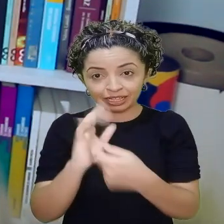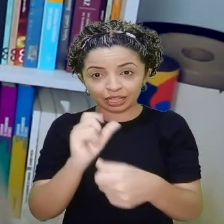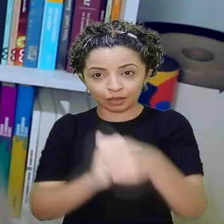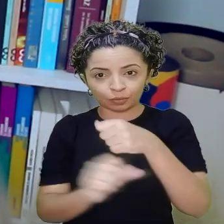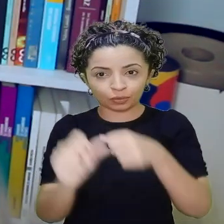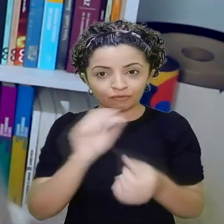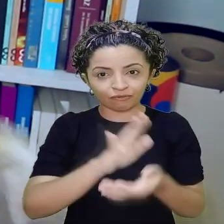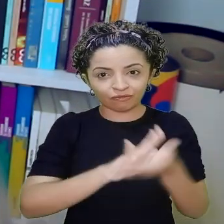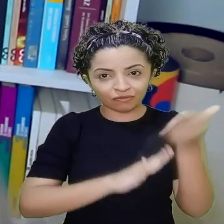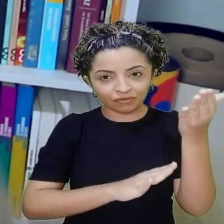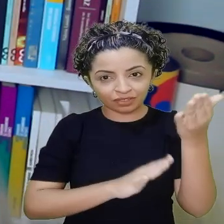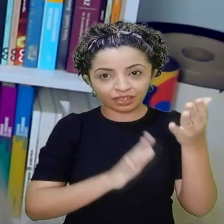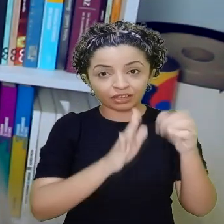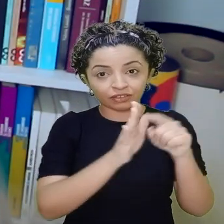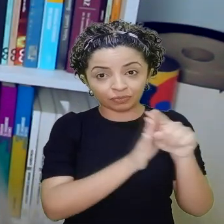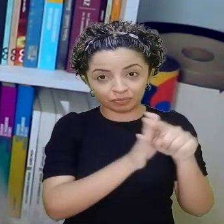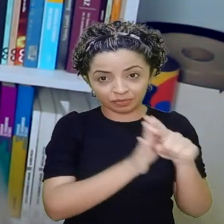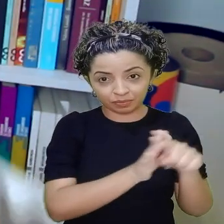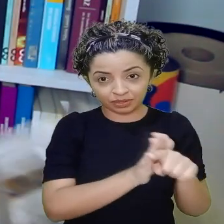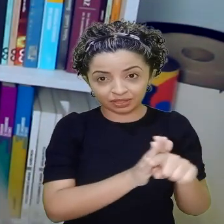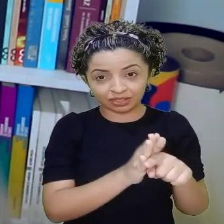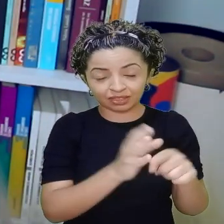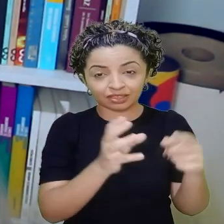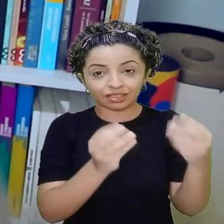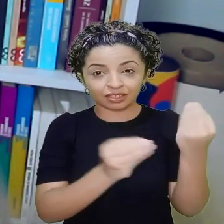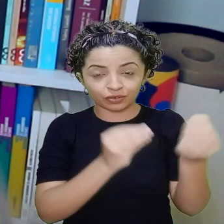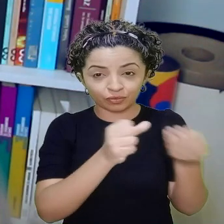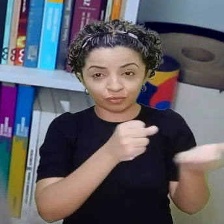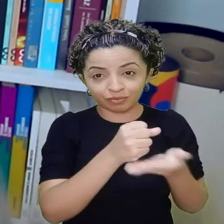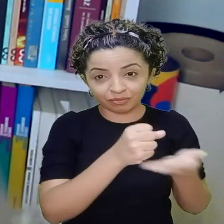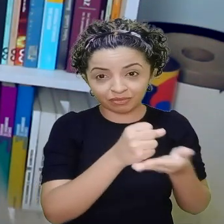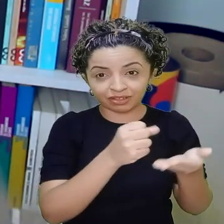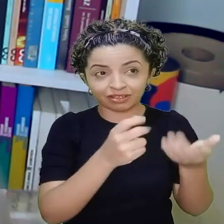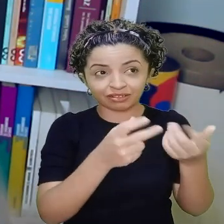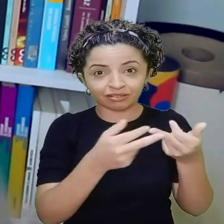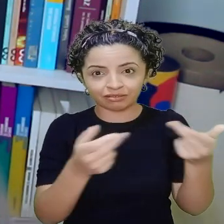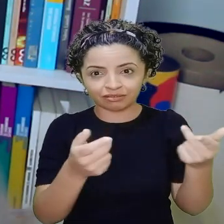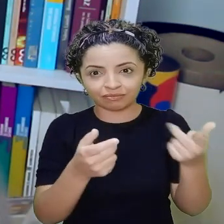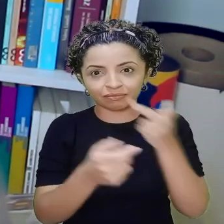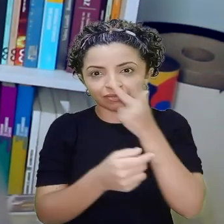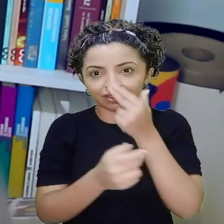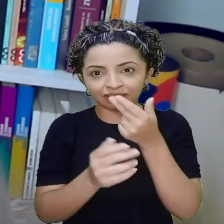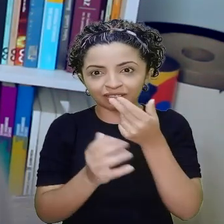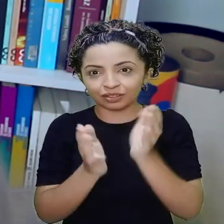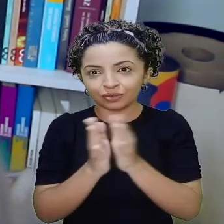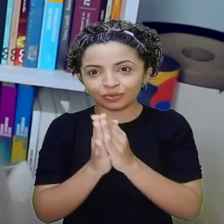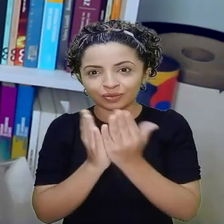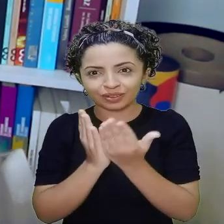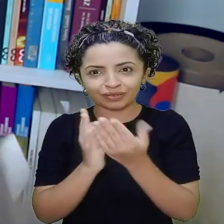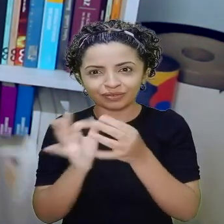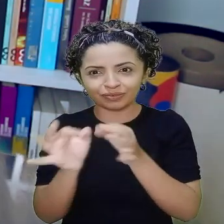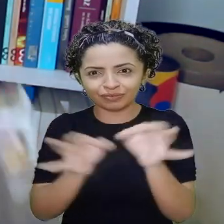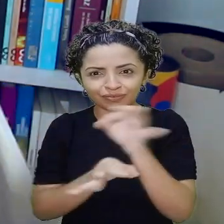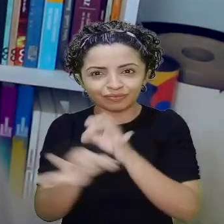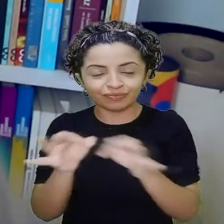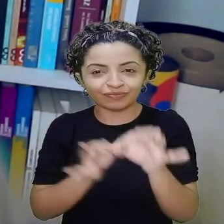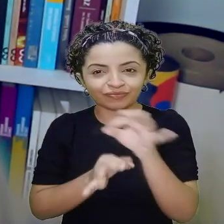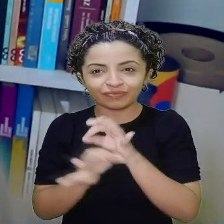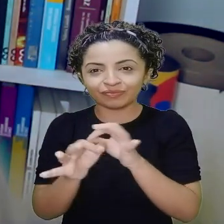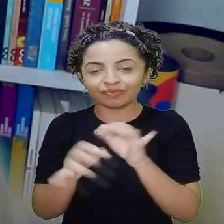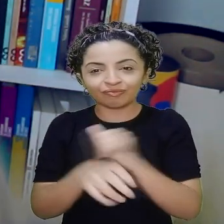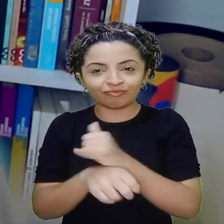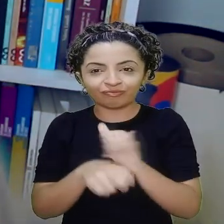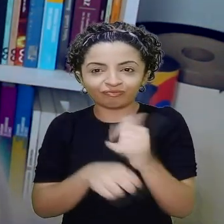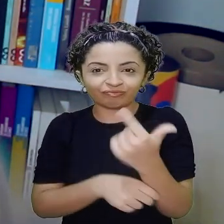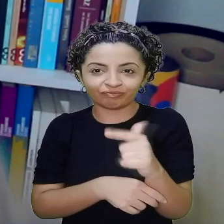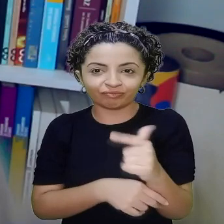viagens dele, para falar da pesquisa dele, de como ele fundamentou essa pesquisa, eu acho que o livro não fica bem executado. De qualquer forma, é um grande